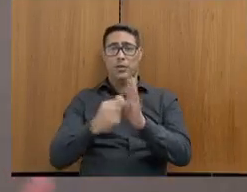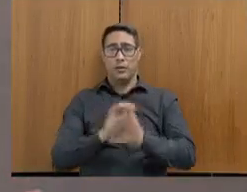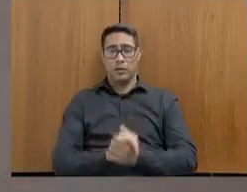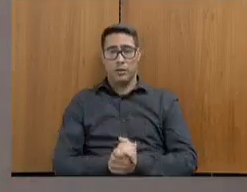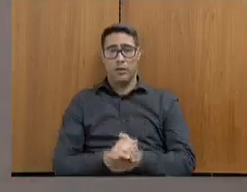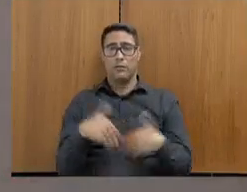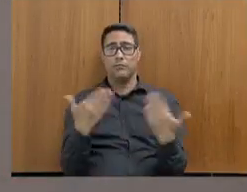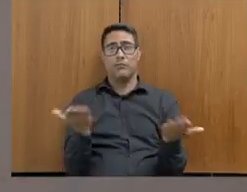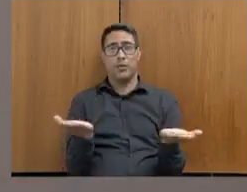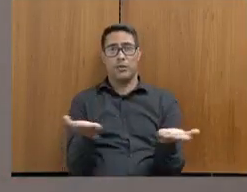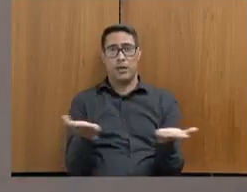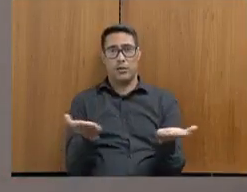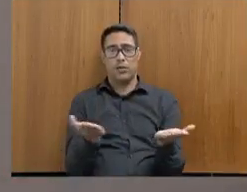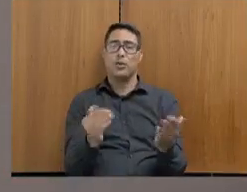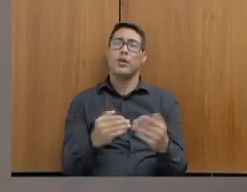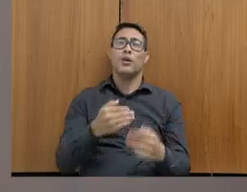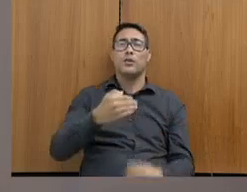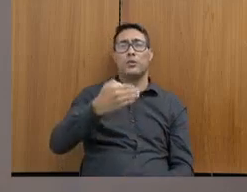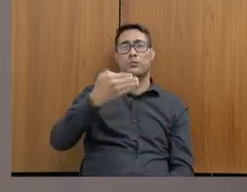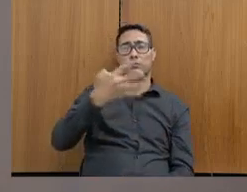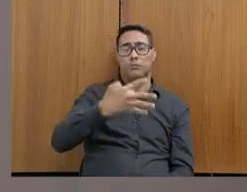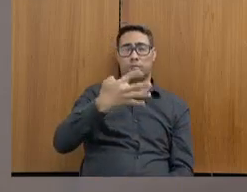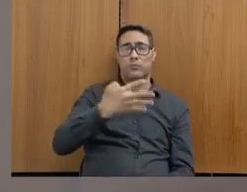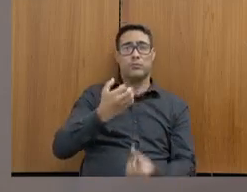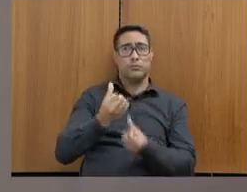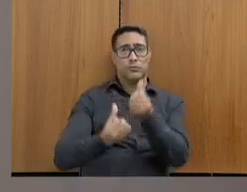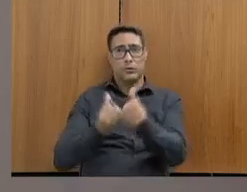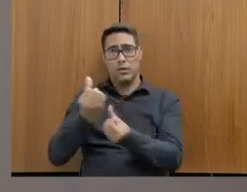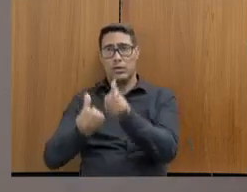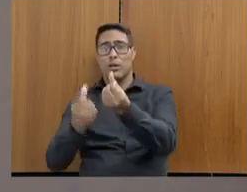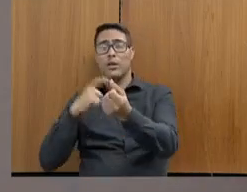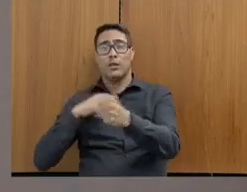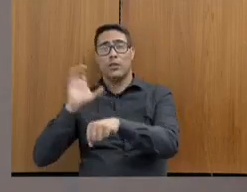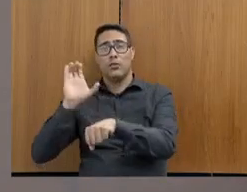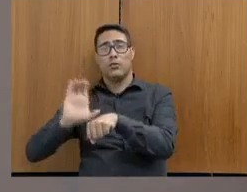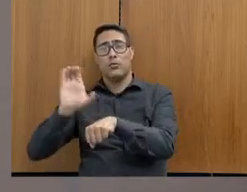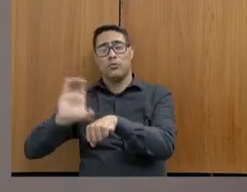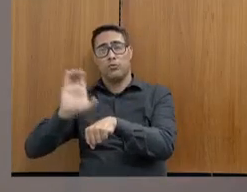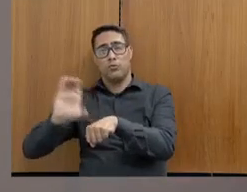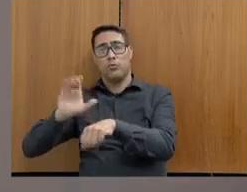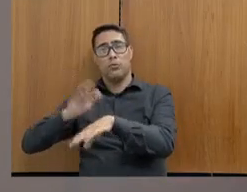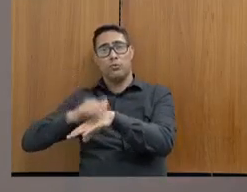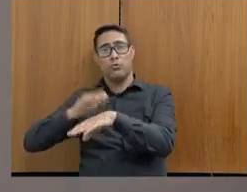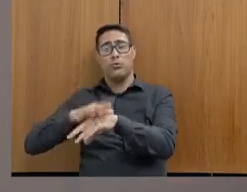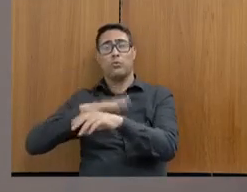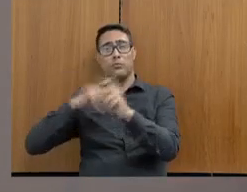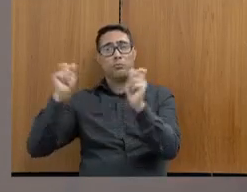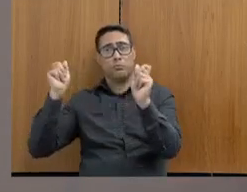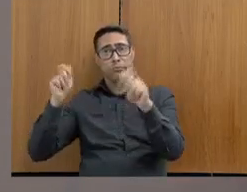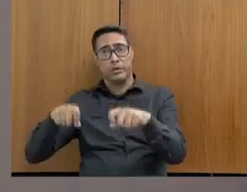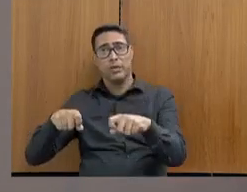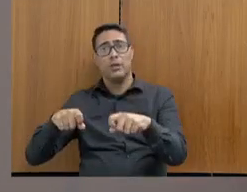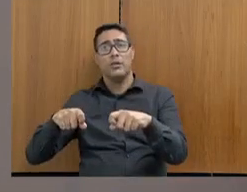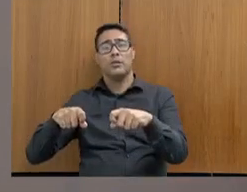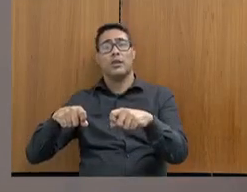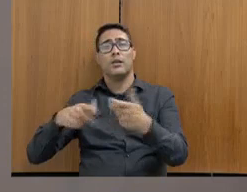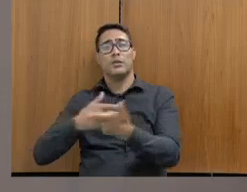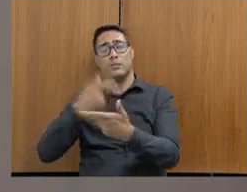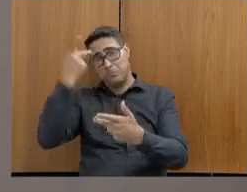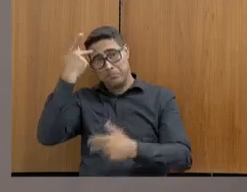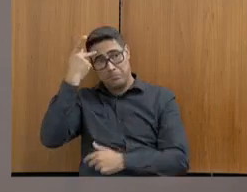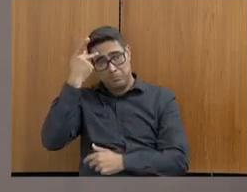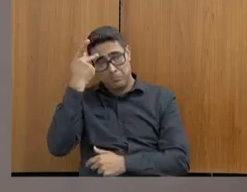nesse Primeiro quadrimestre ela promoveu é cursos né com capilaridade tanto é para